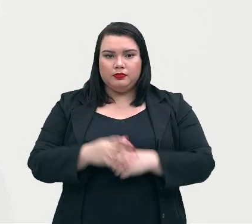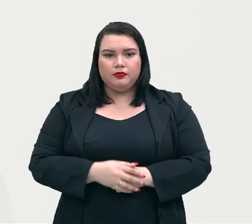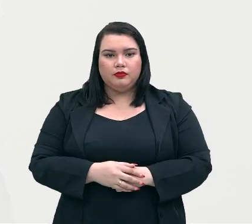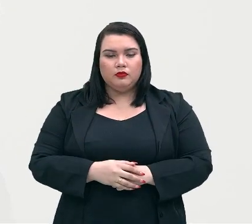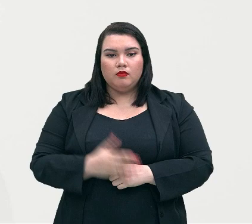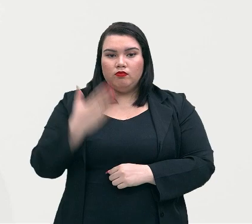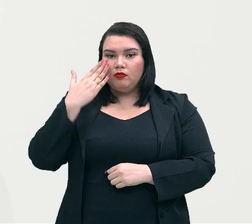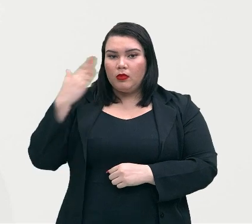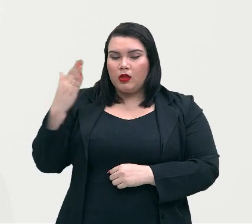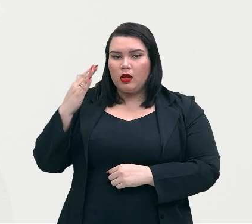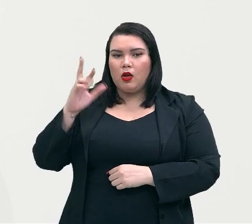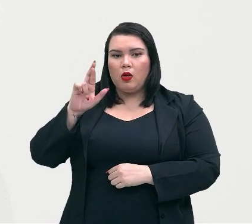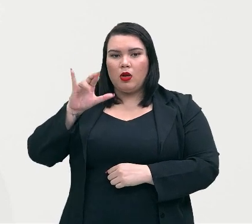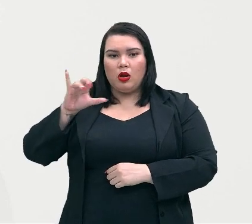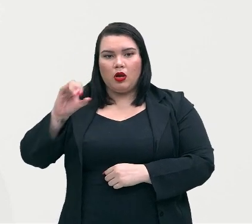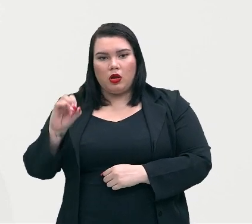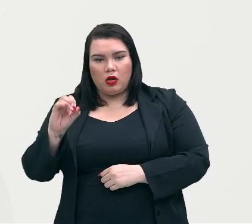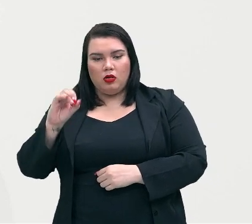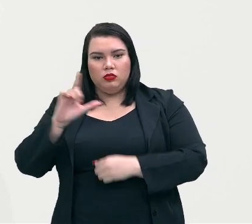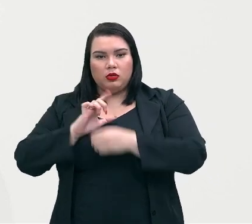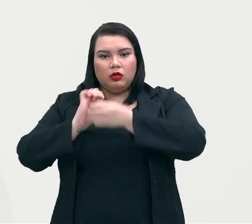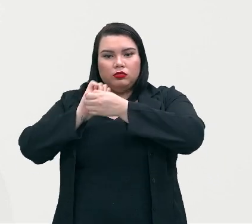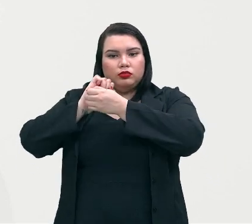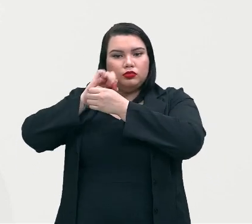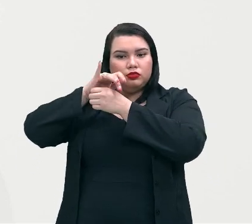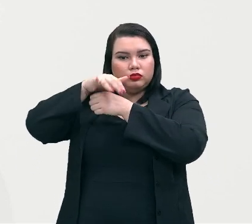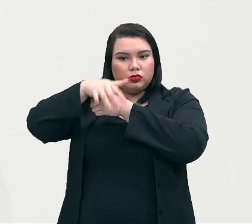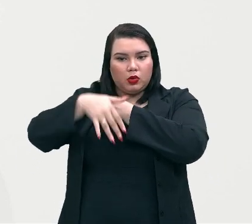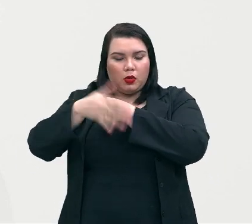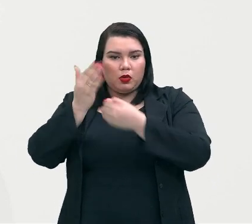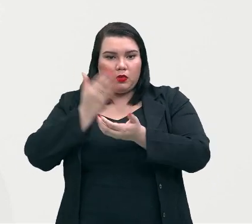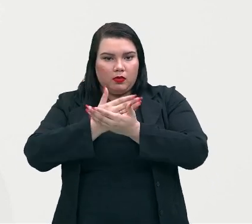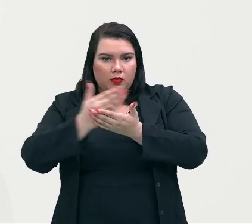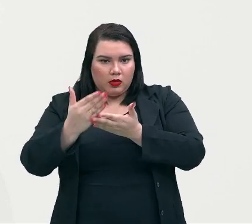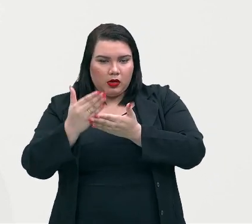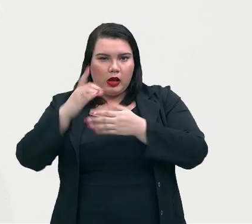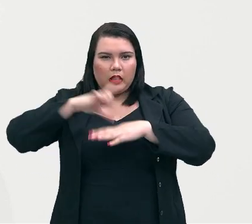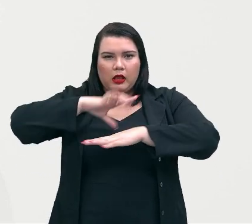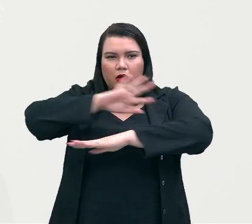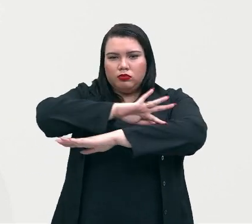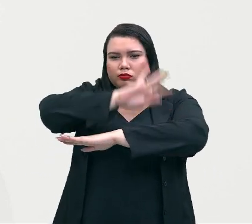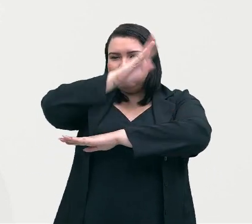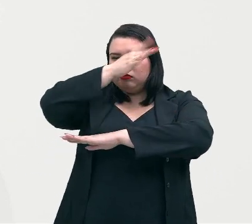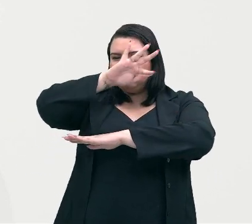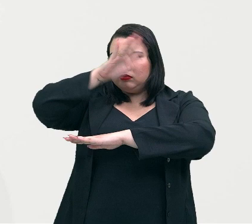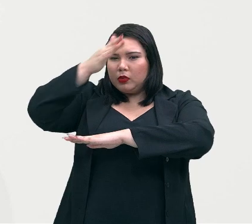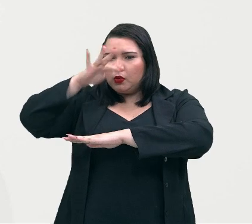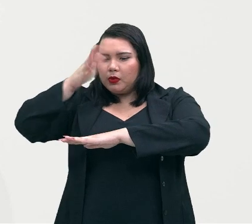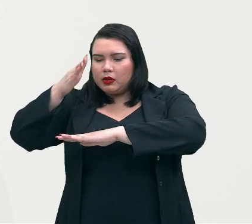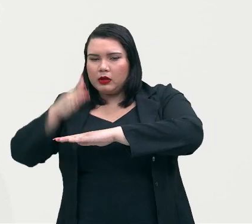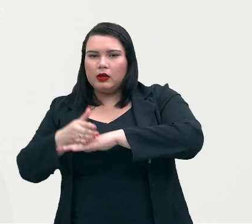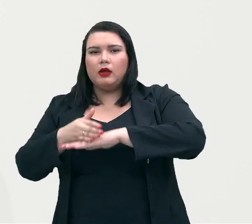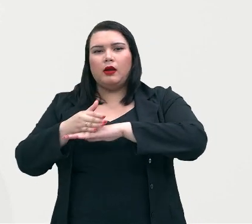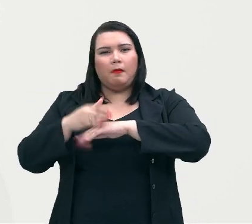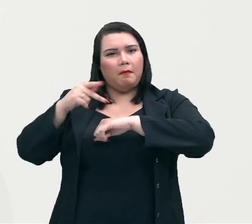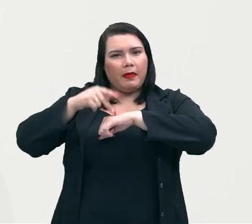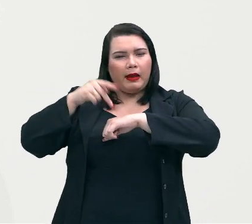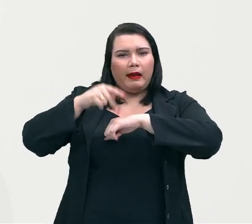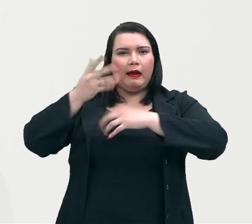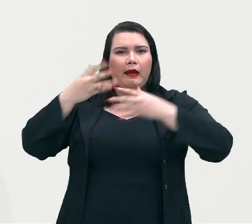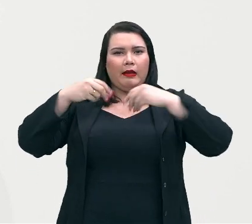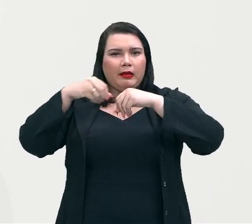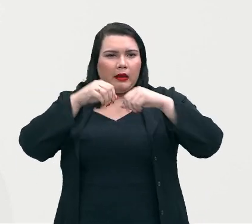rio, ele tem a sua origem aí na nascente, normalmente são áreas montanhosas, né? Uma área mais elevada,